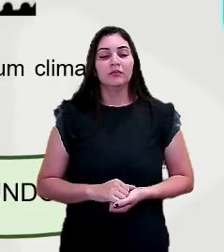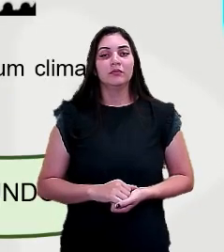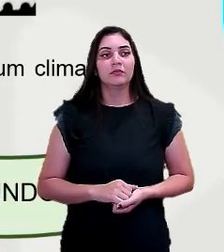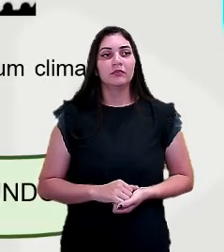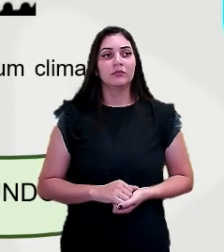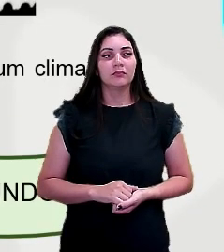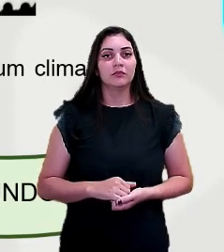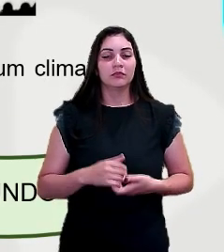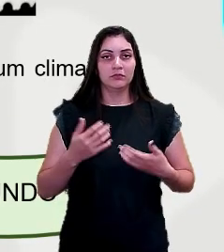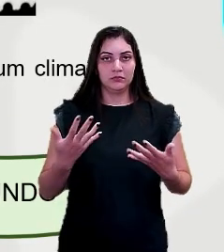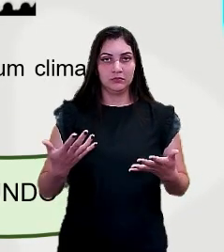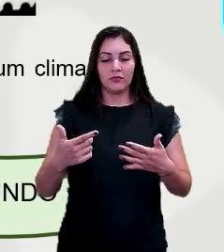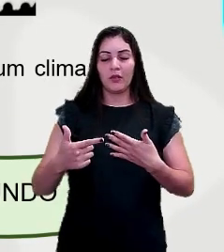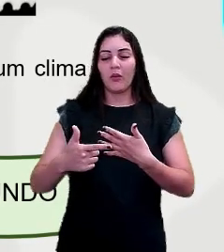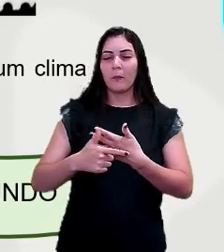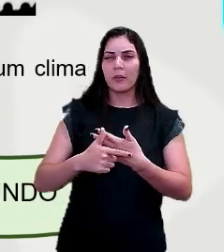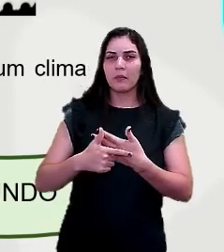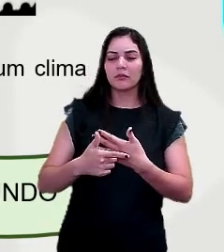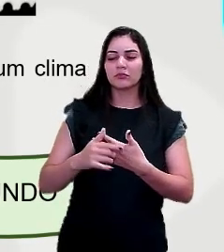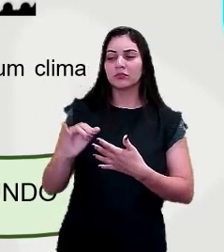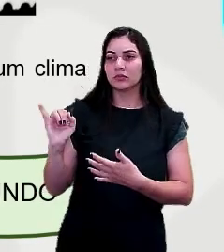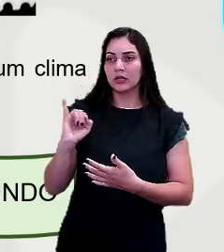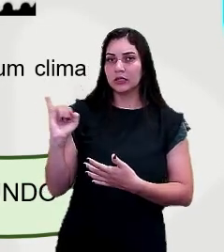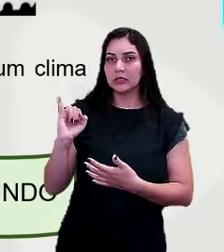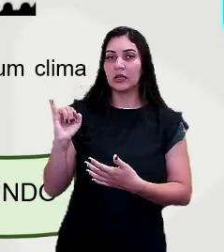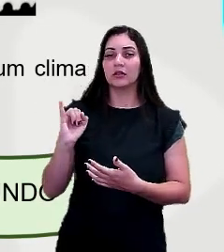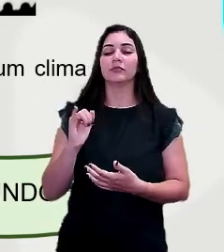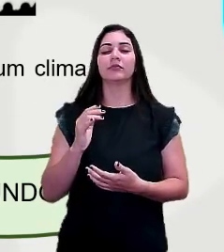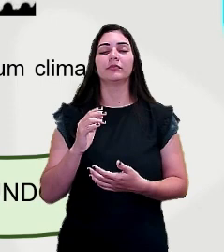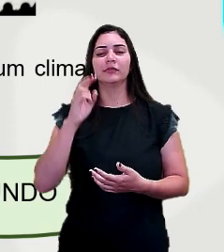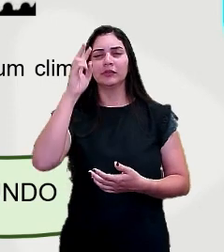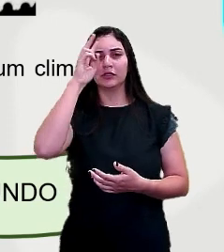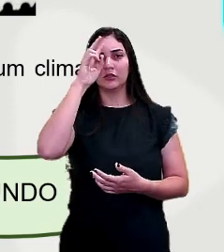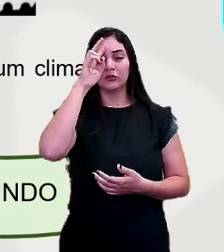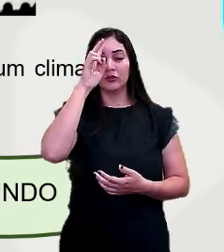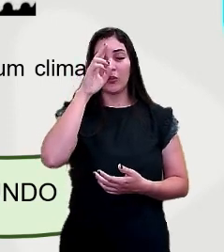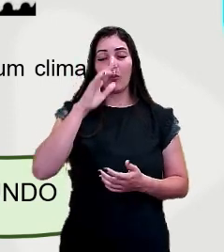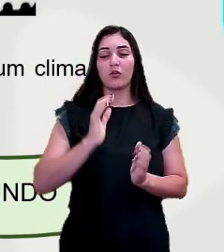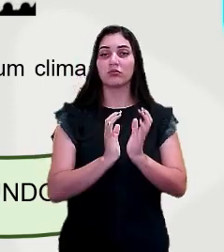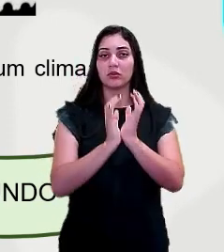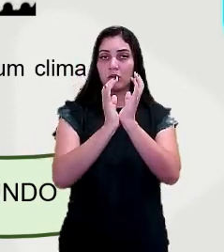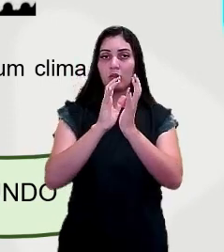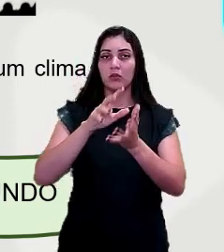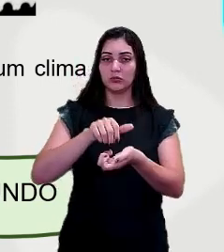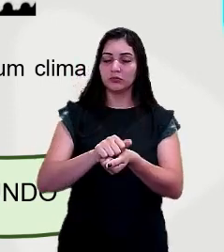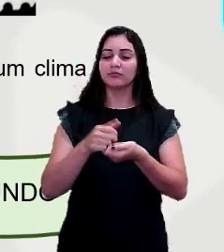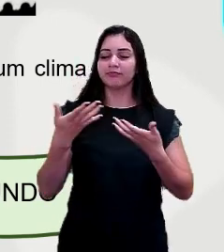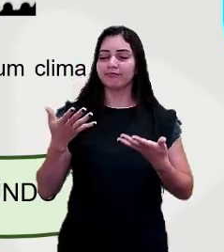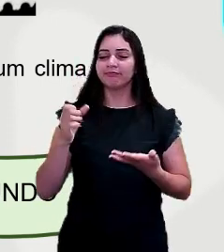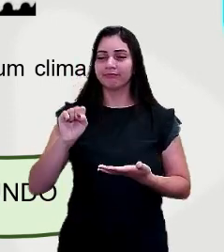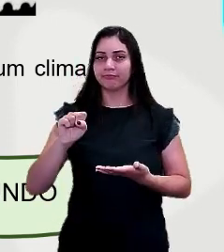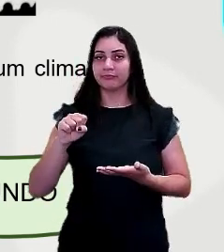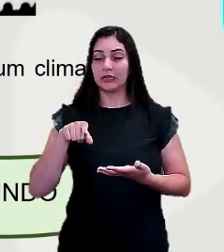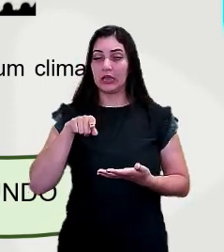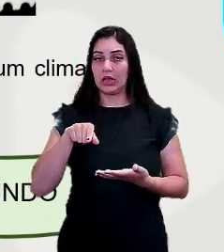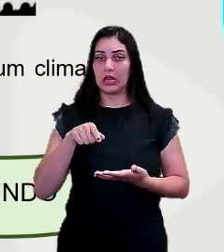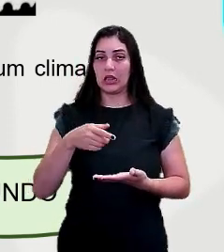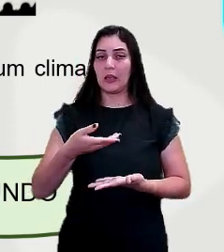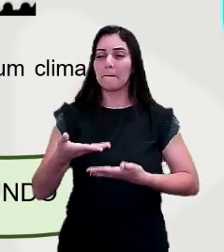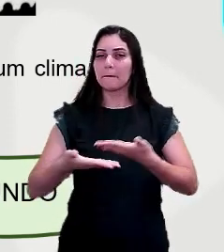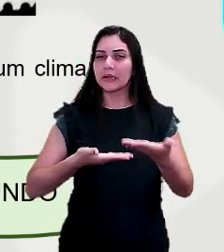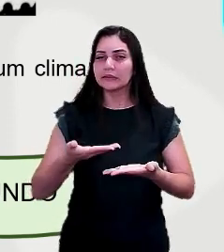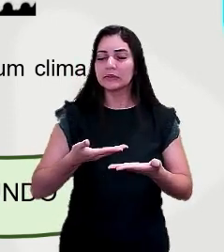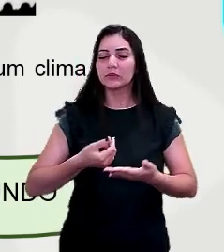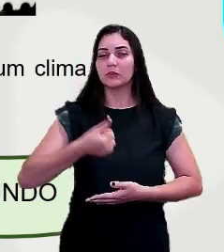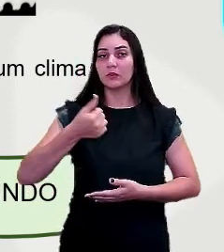O papel da Itália na história da Copa do Mundo. Sim, a Itália fez o seu nome na Copa. A Itália participou pela primeira vez da história